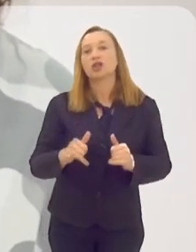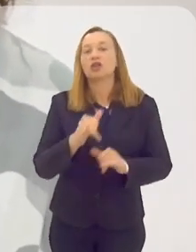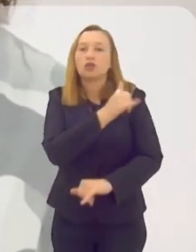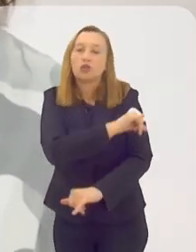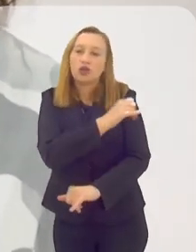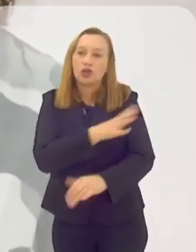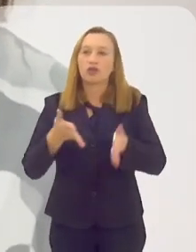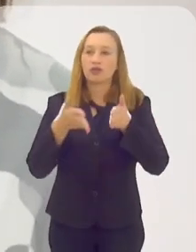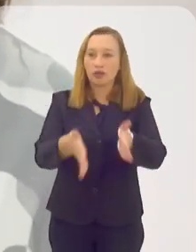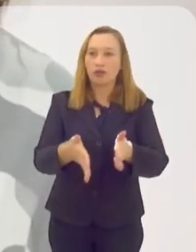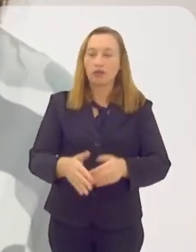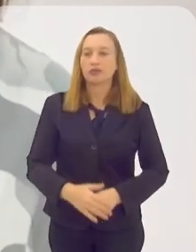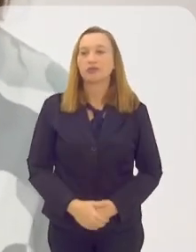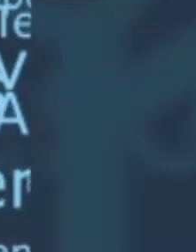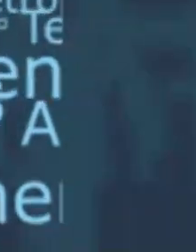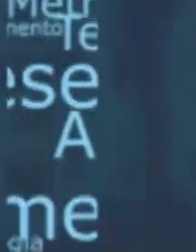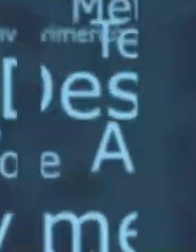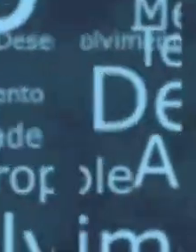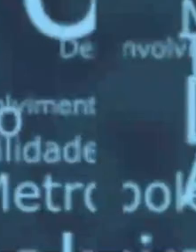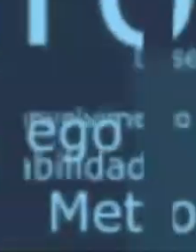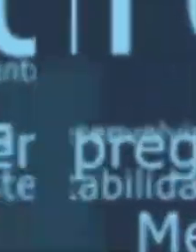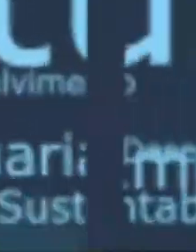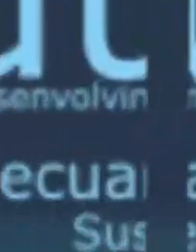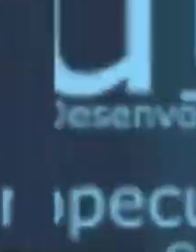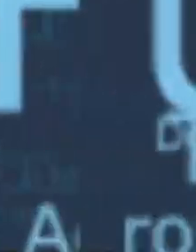tema do Rio em Foco, que começa agora.